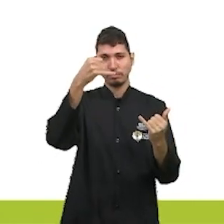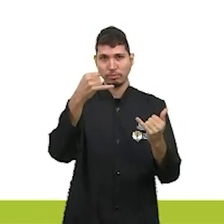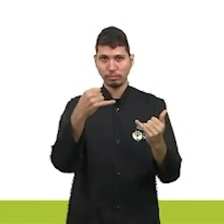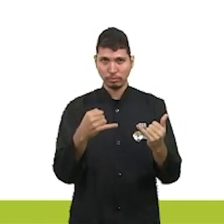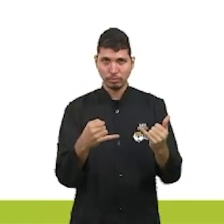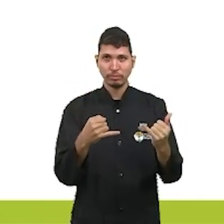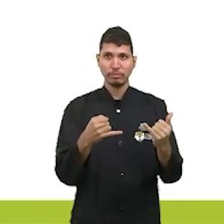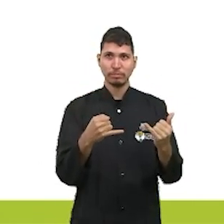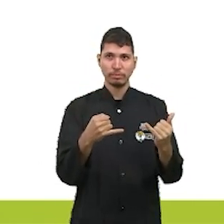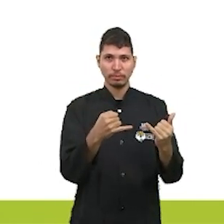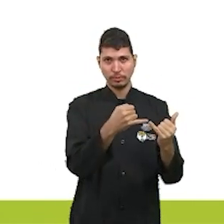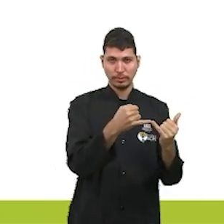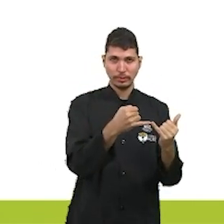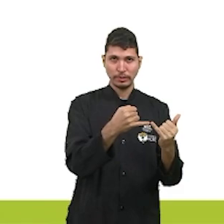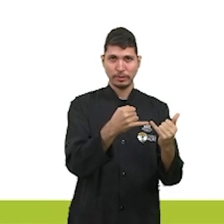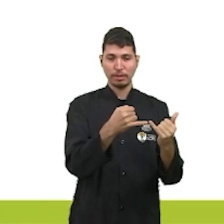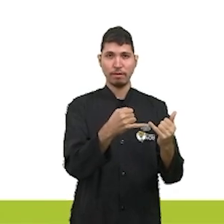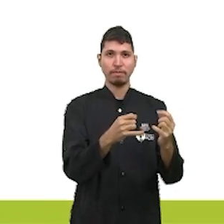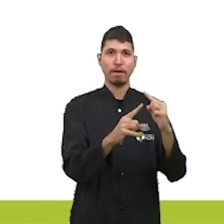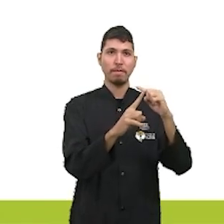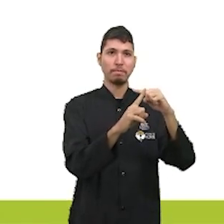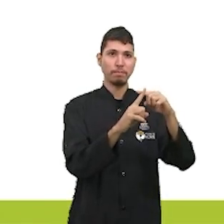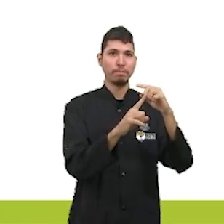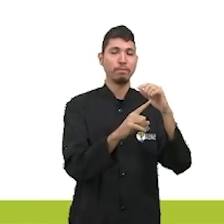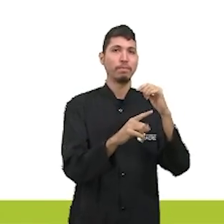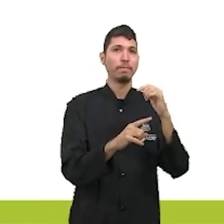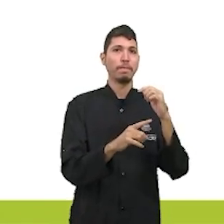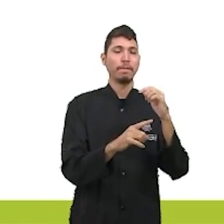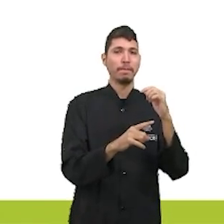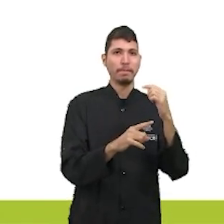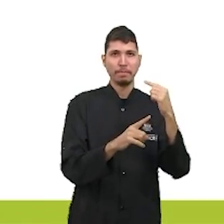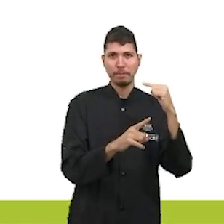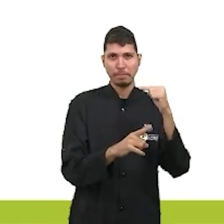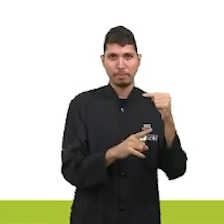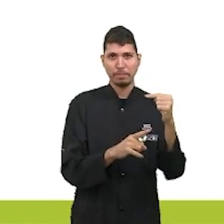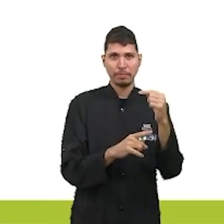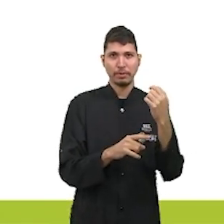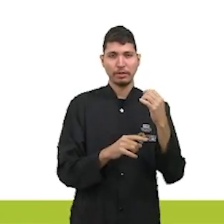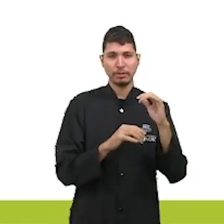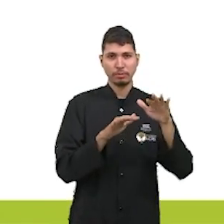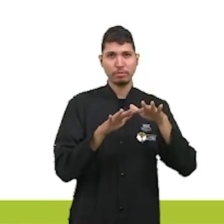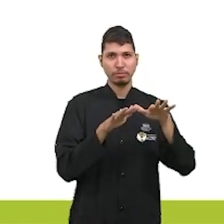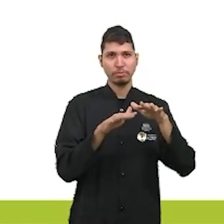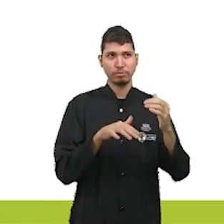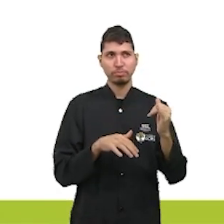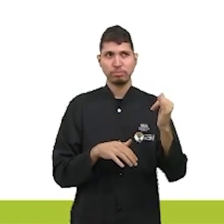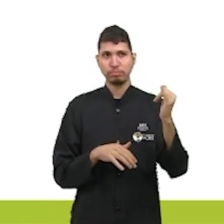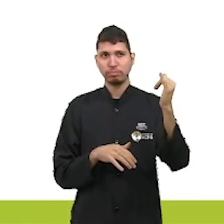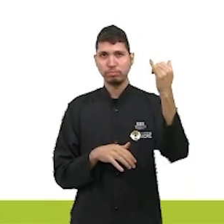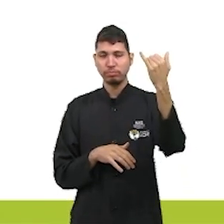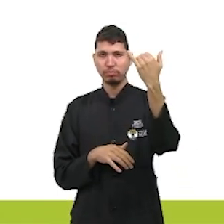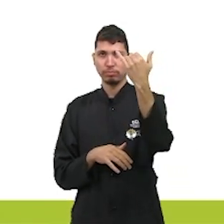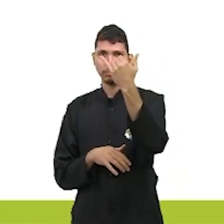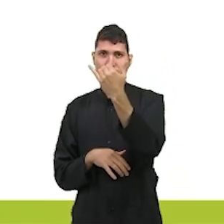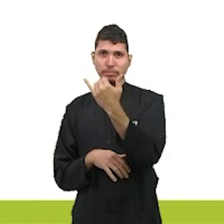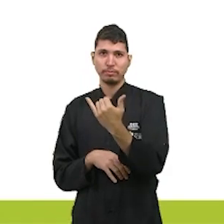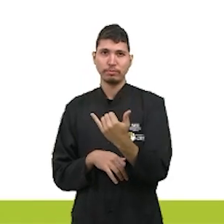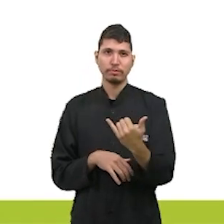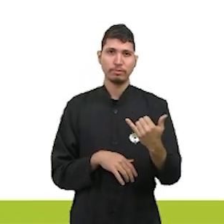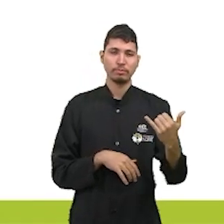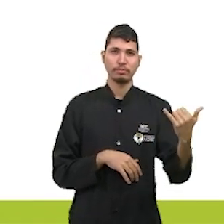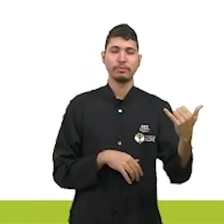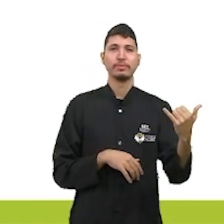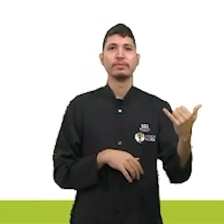onde essa carga elétrica vai, né, se movimentar aí. E essa pilha aí está gerando energia para quem? Para